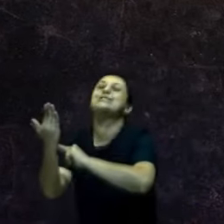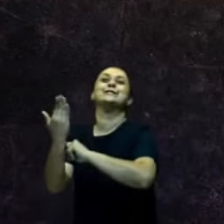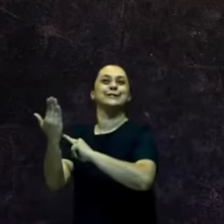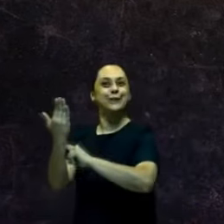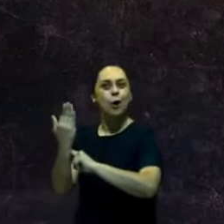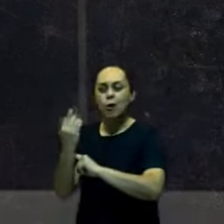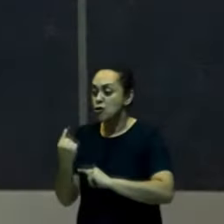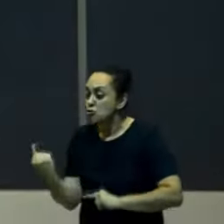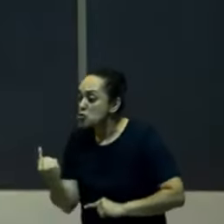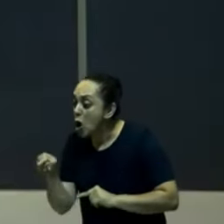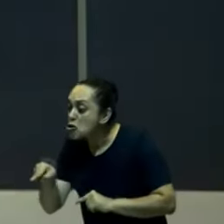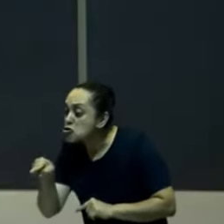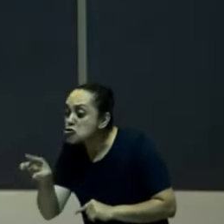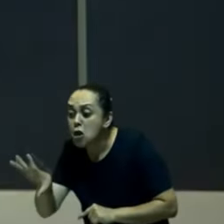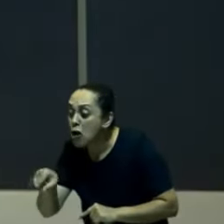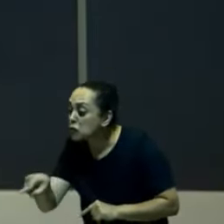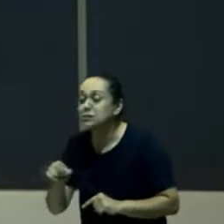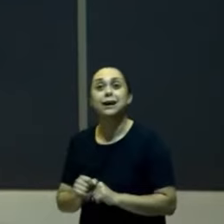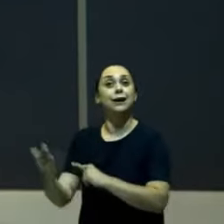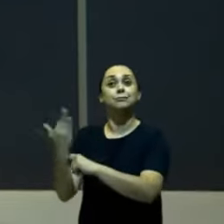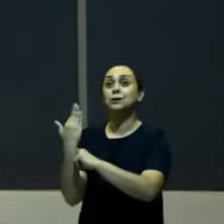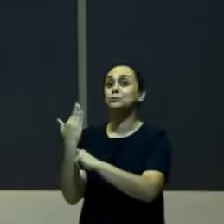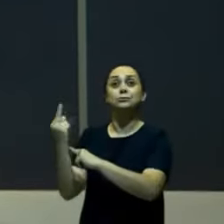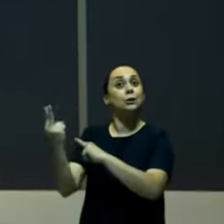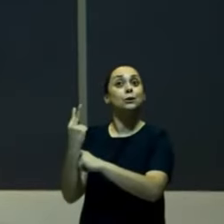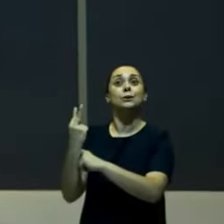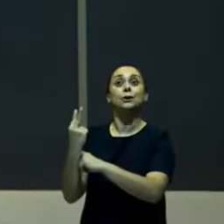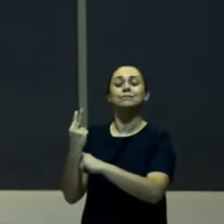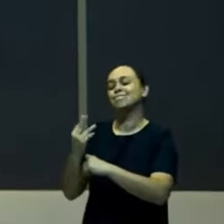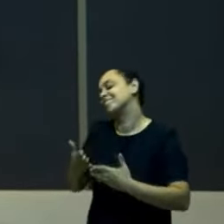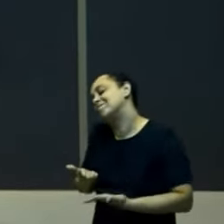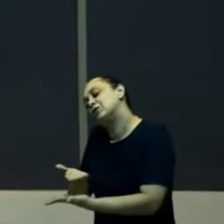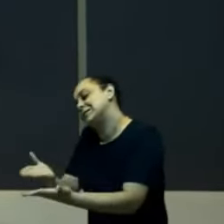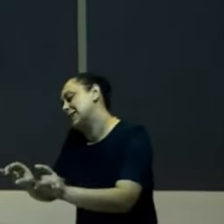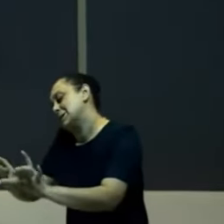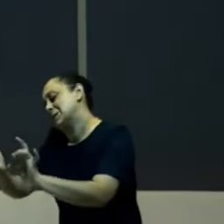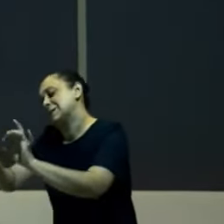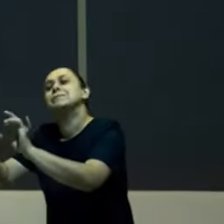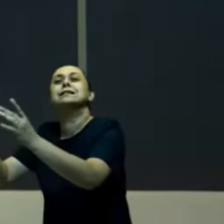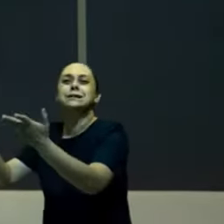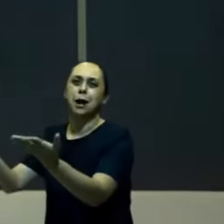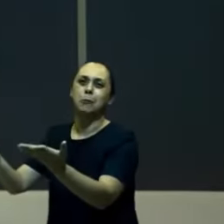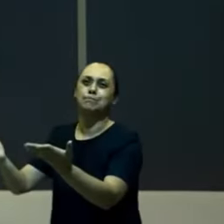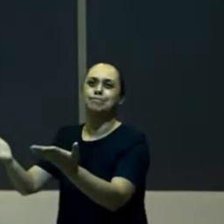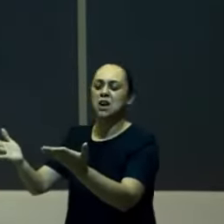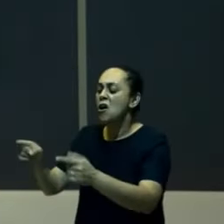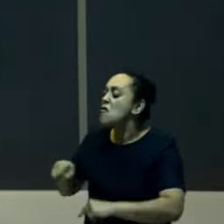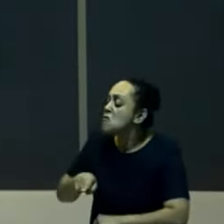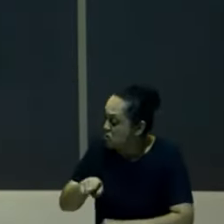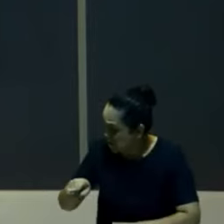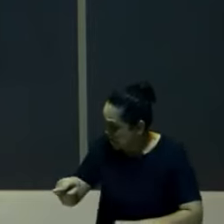vocês. Paulo está dizendo a eles: irmão Filipenses, vocês fazem parte do